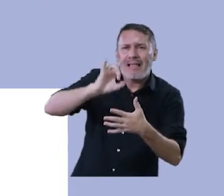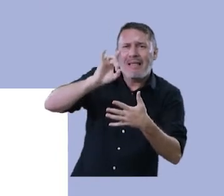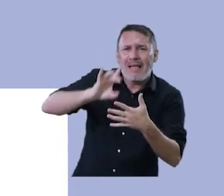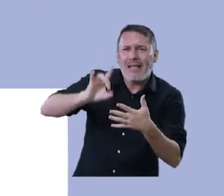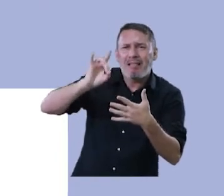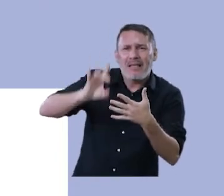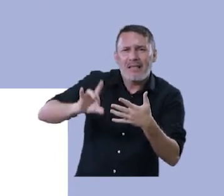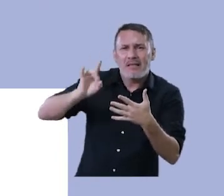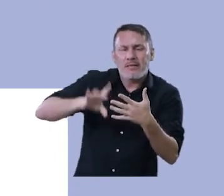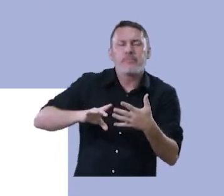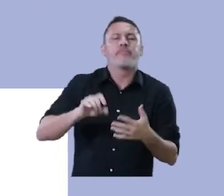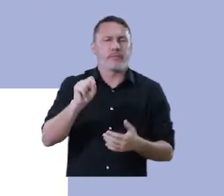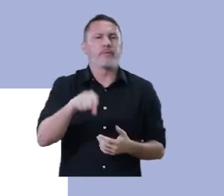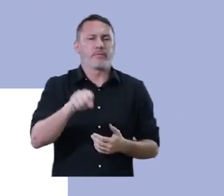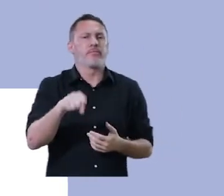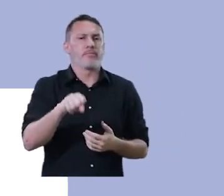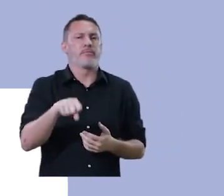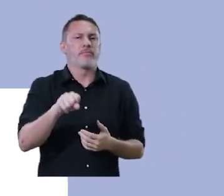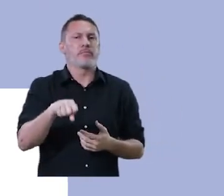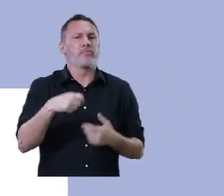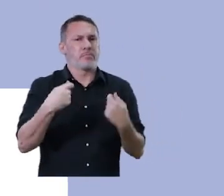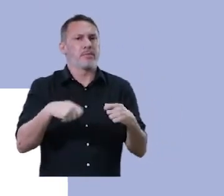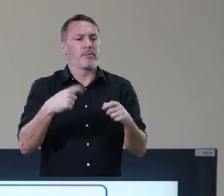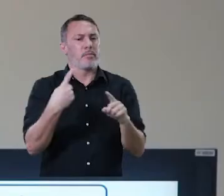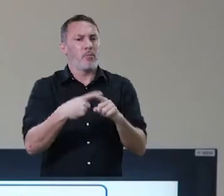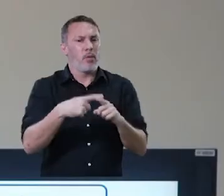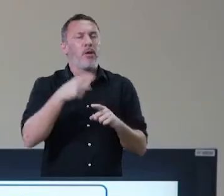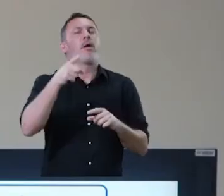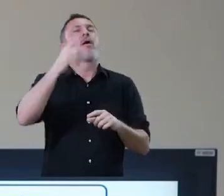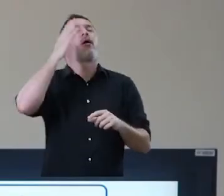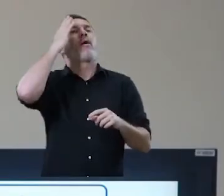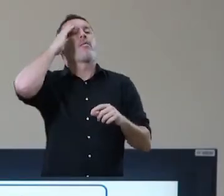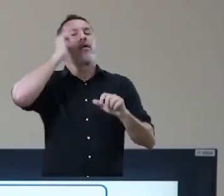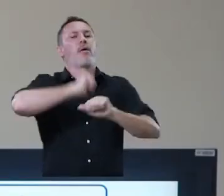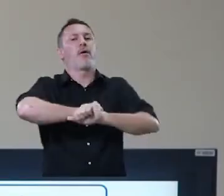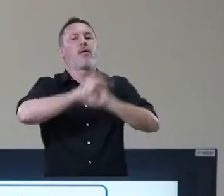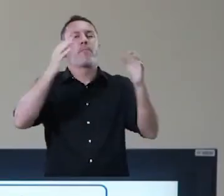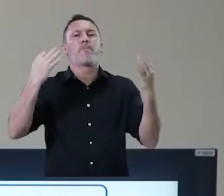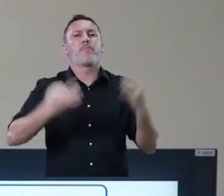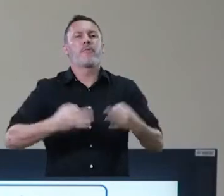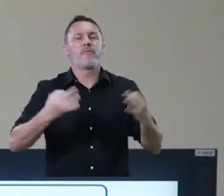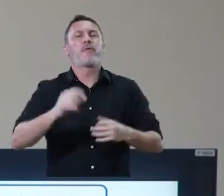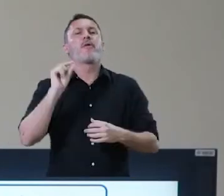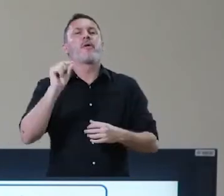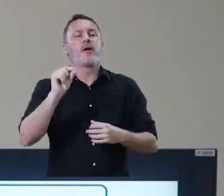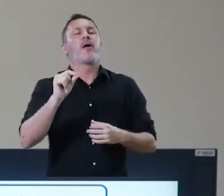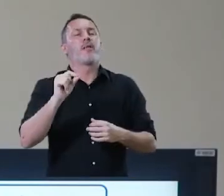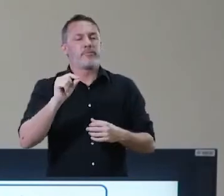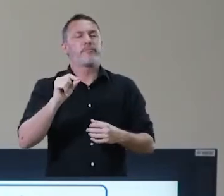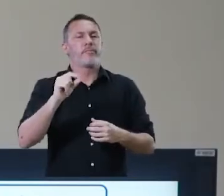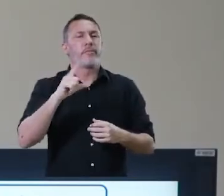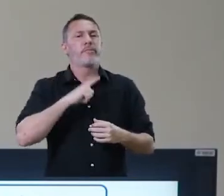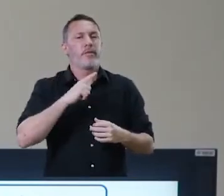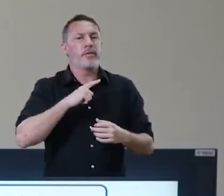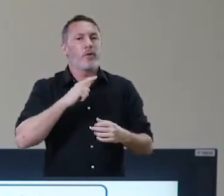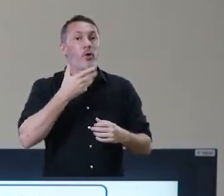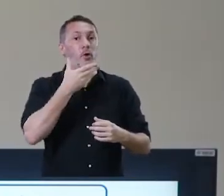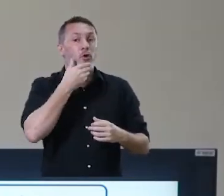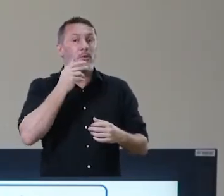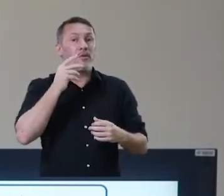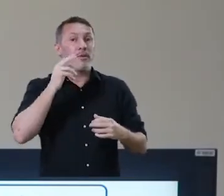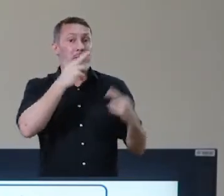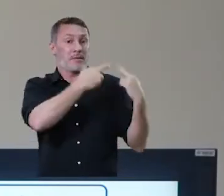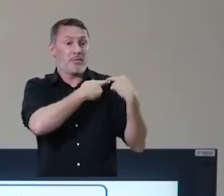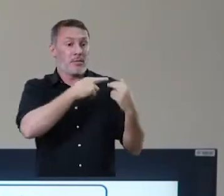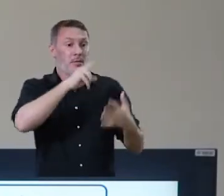uma? É preciso conhecer? Sim. Porque aí você vai saber perfeitamente o que que o seu